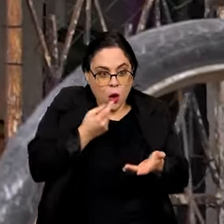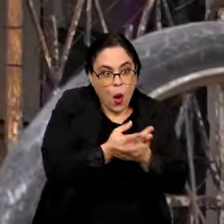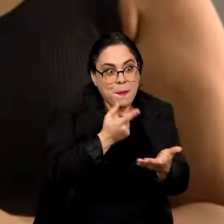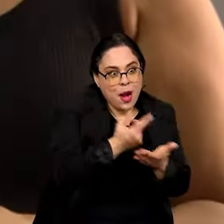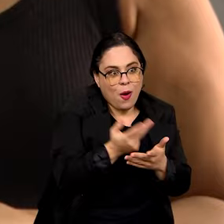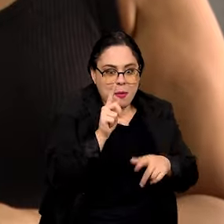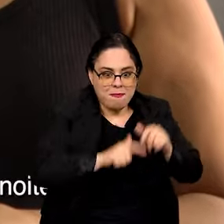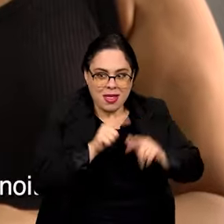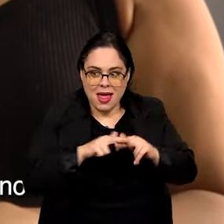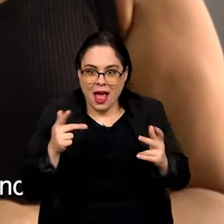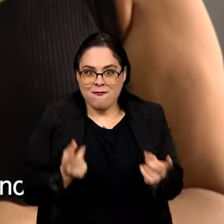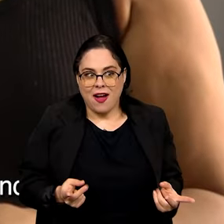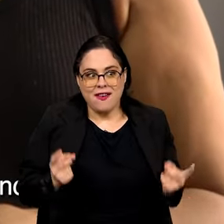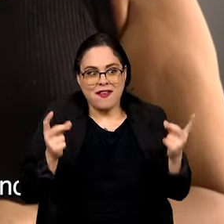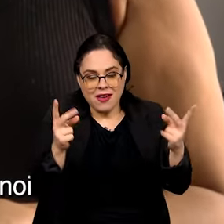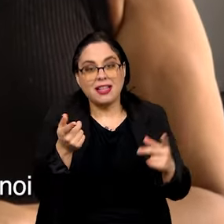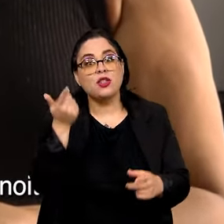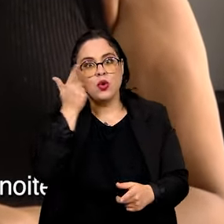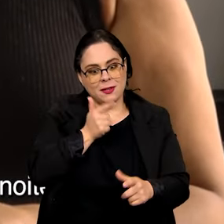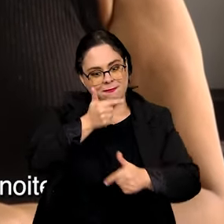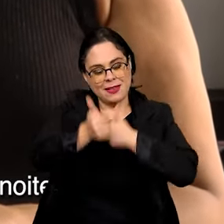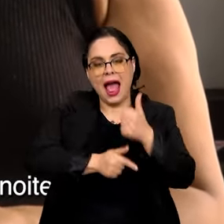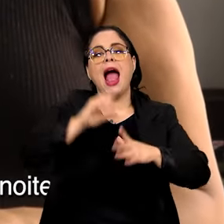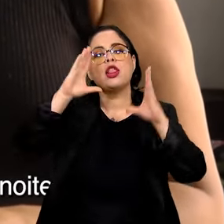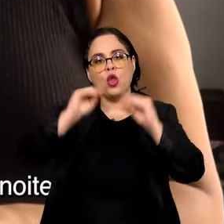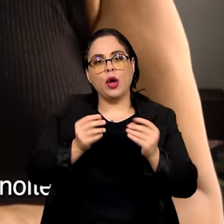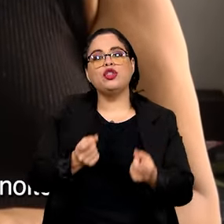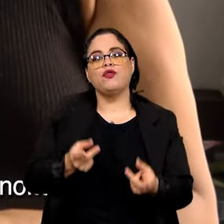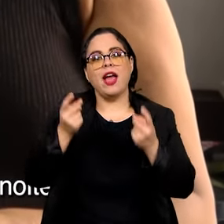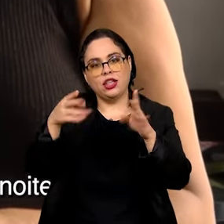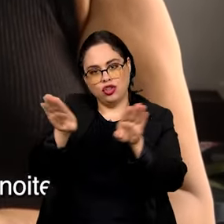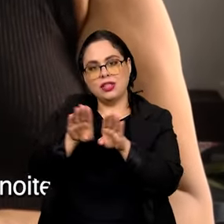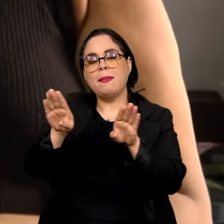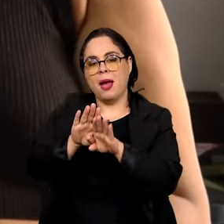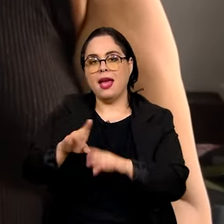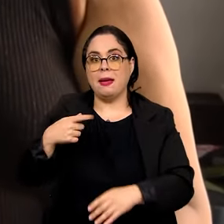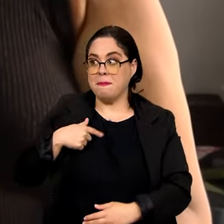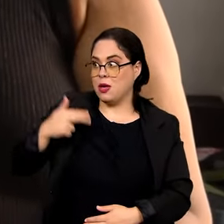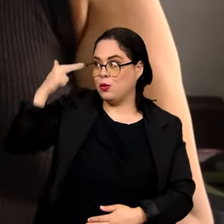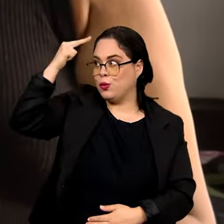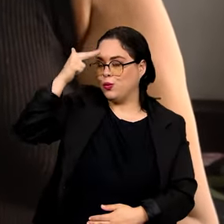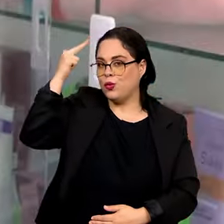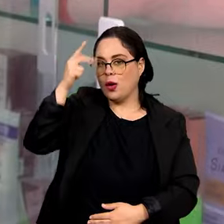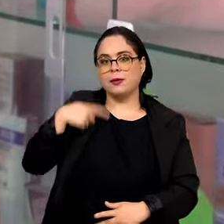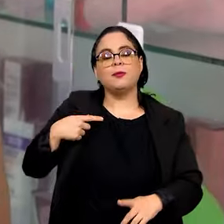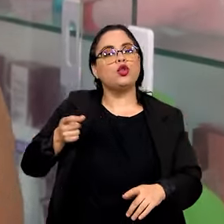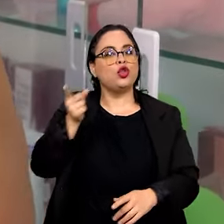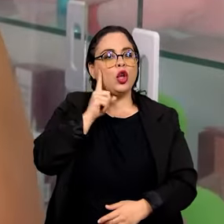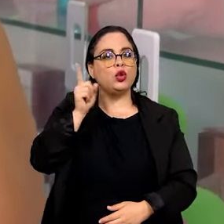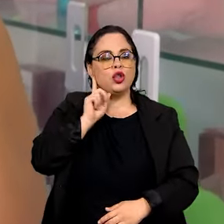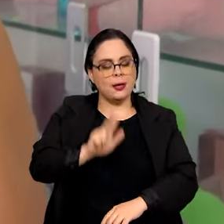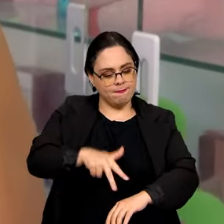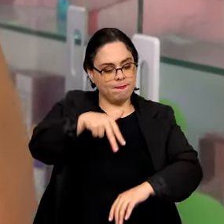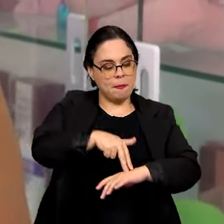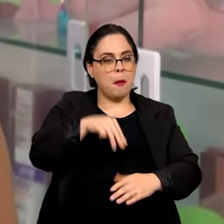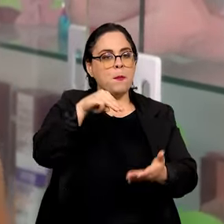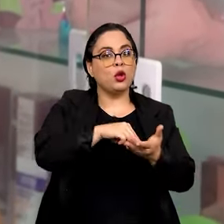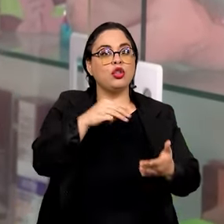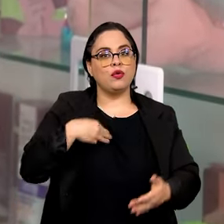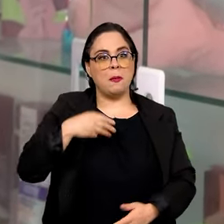negócio botar mais produto comprar mais produto e pretendo trabalhar à noite fazendo pratinho ti